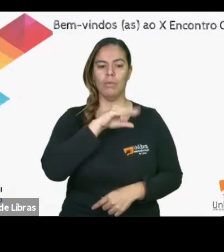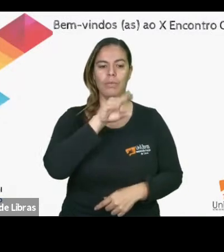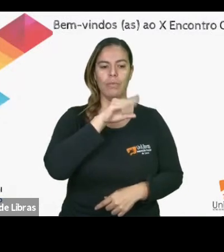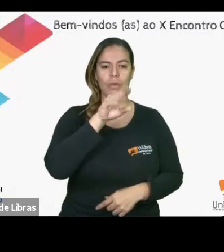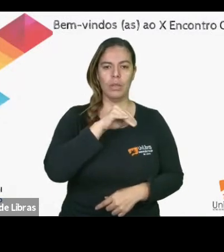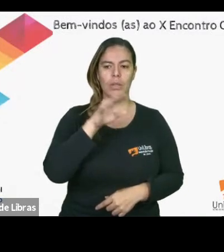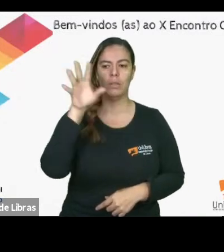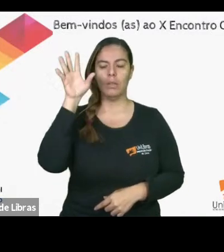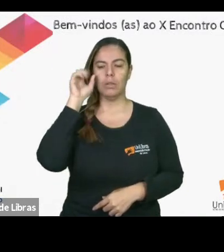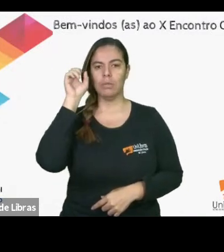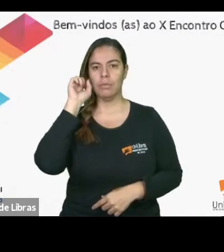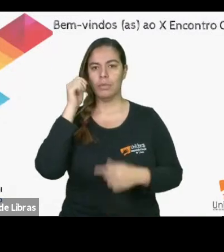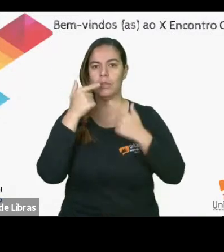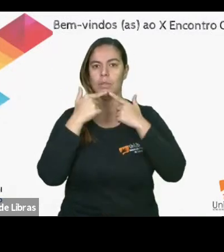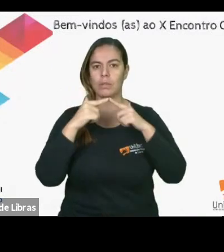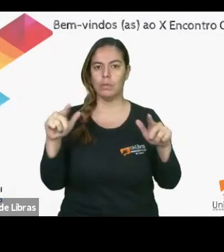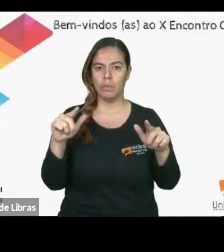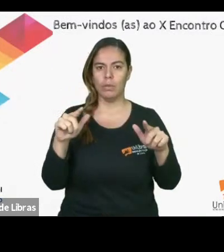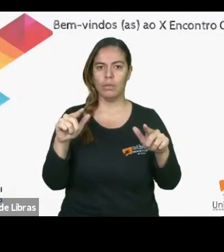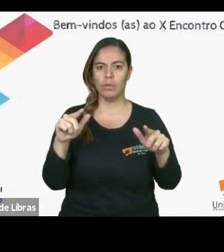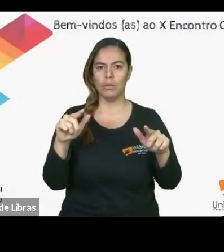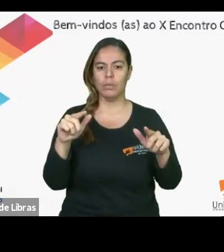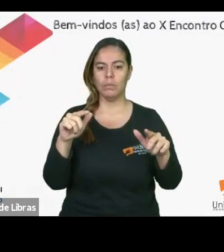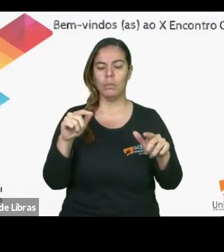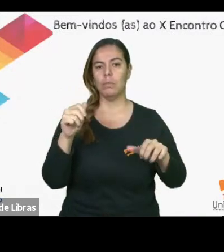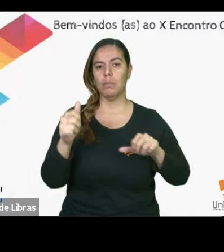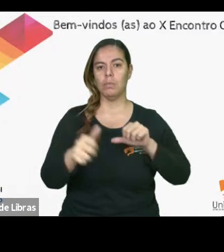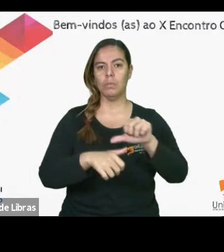ouvida, para a linguagem escrita.